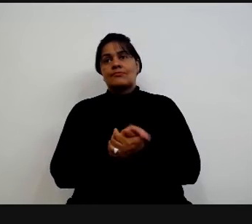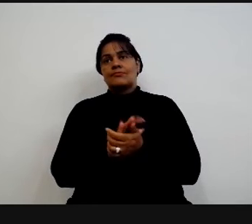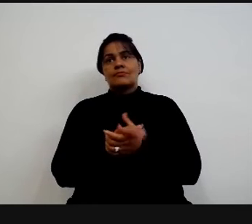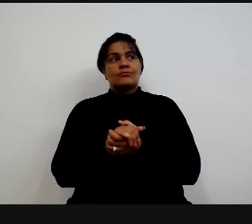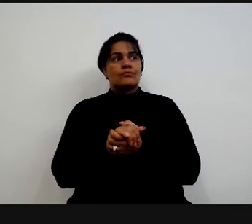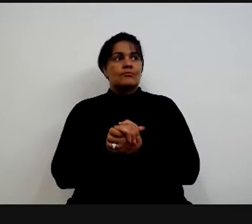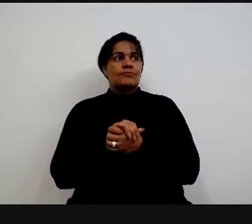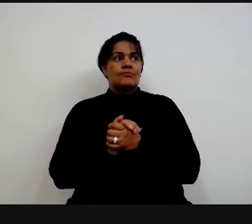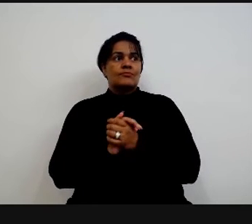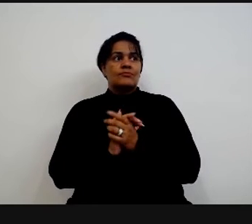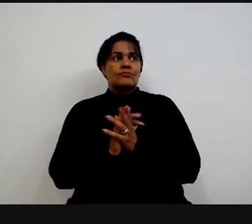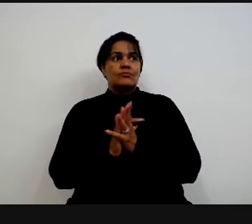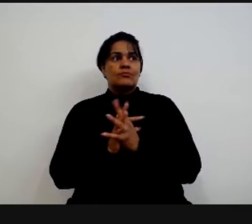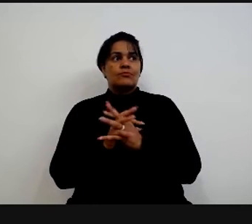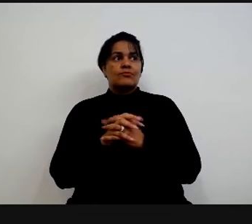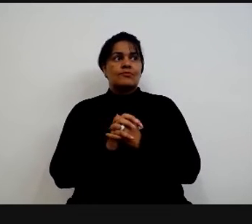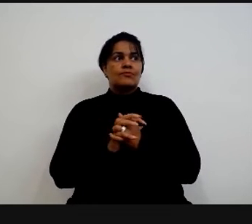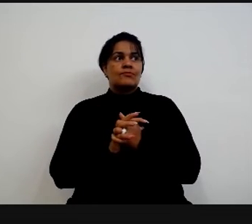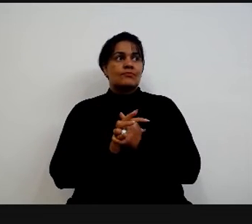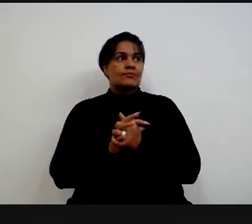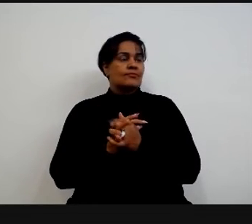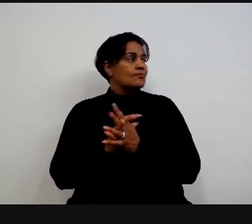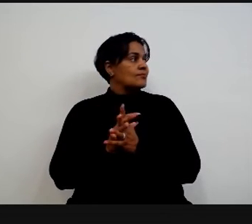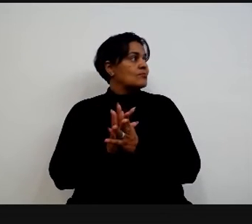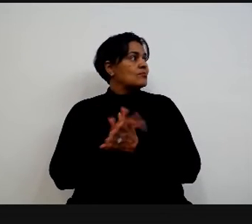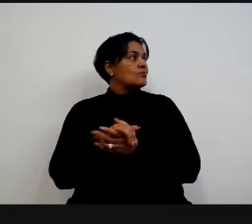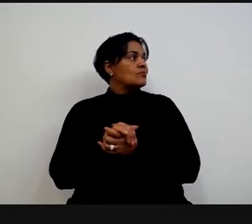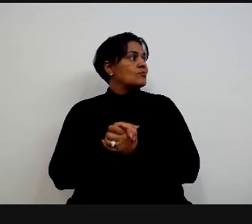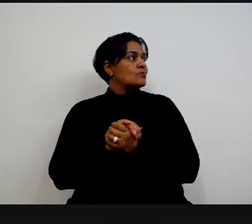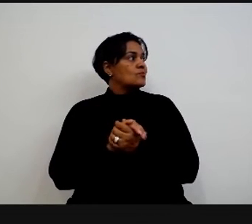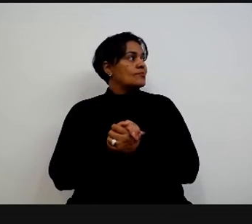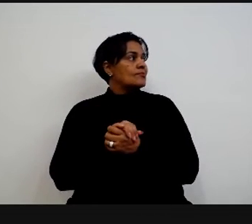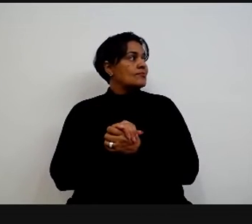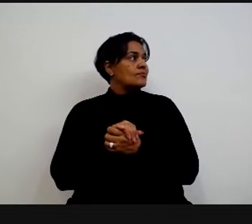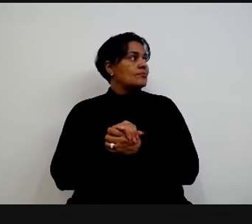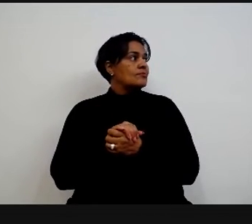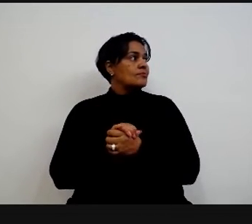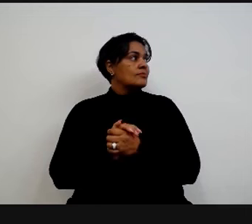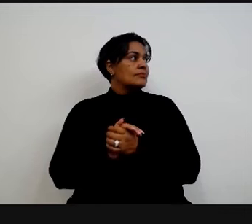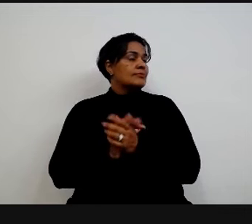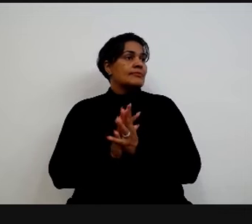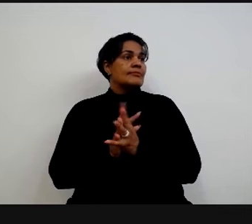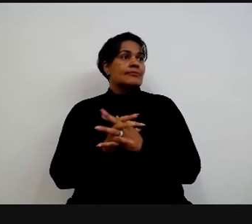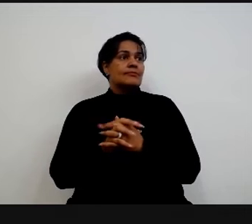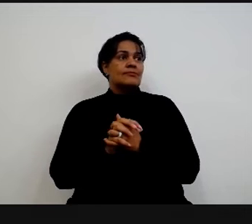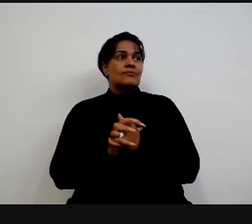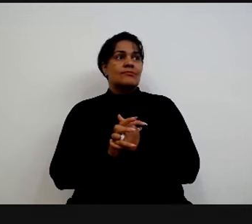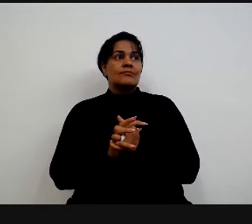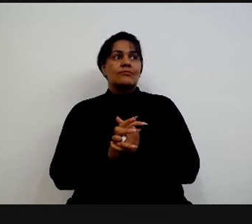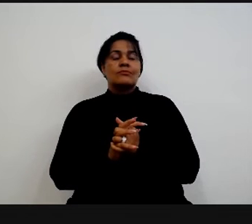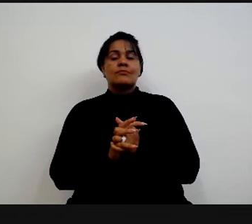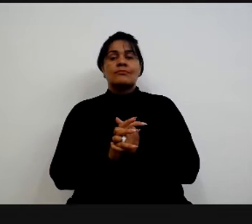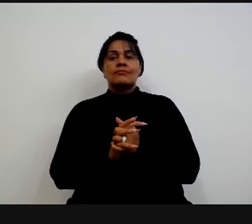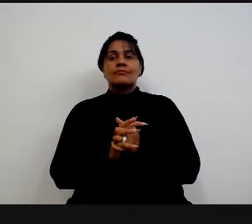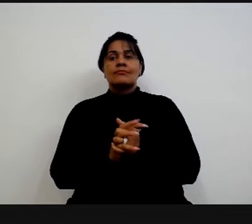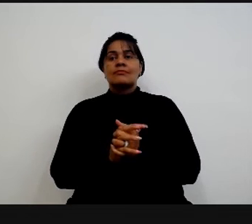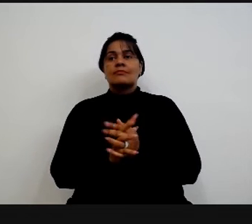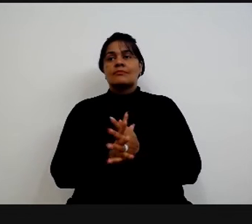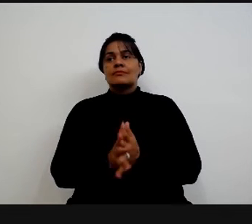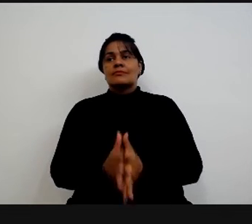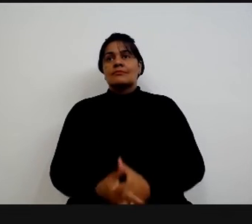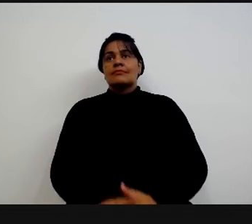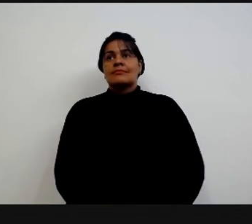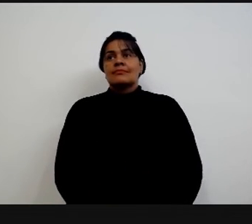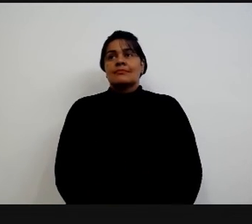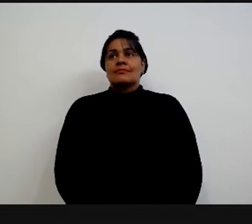Como? Tem uma provocaçãozinha para os 4 debatedores responderem? Uma pergunta para o